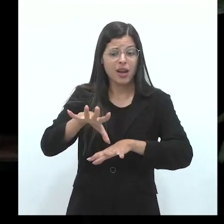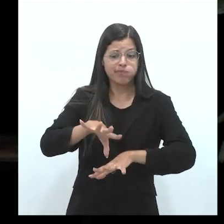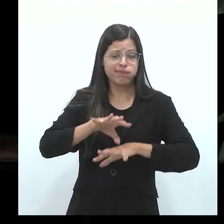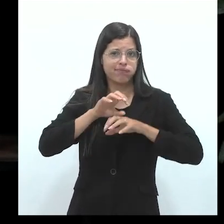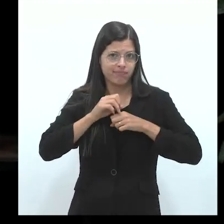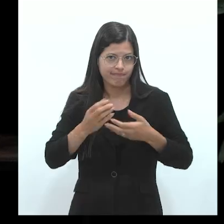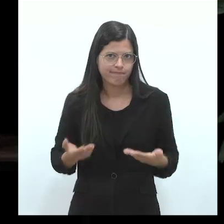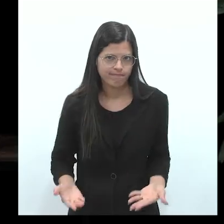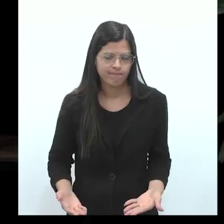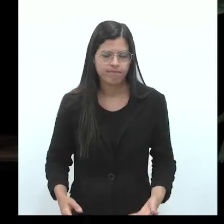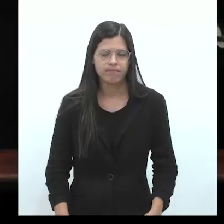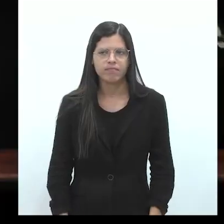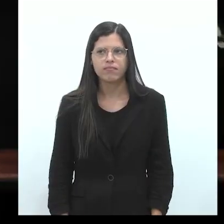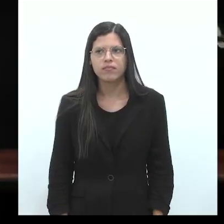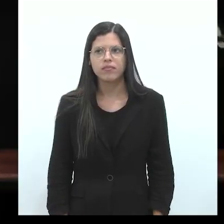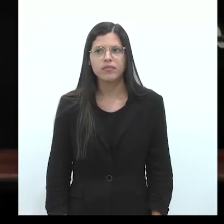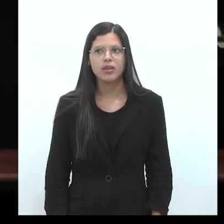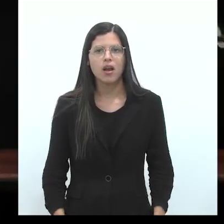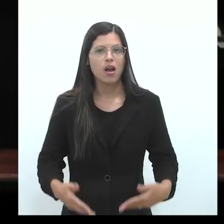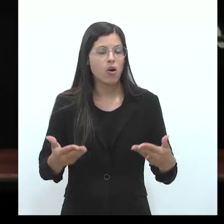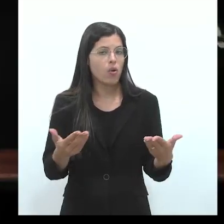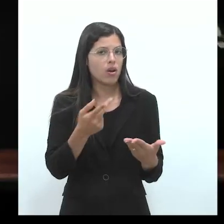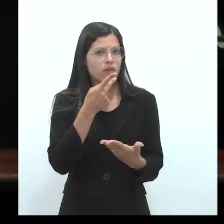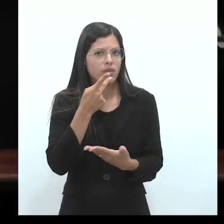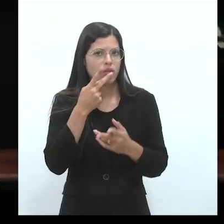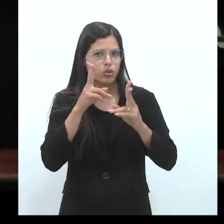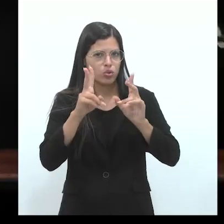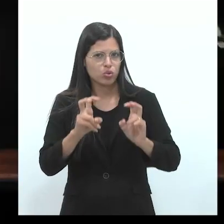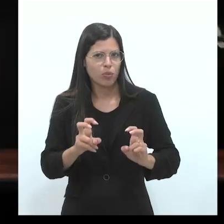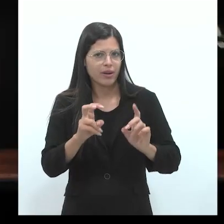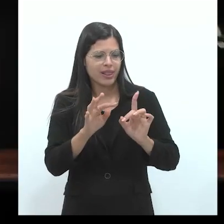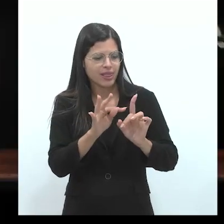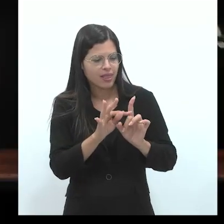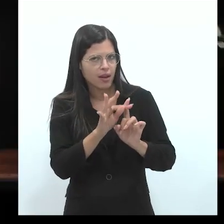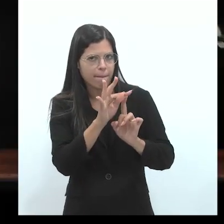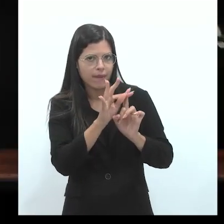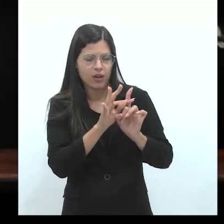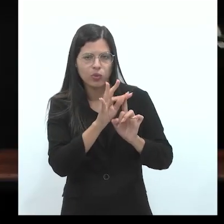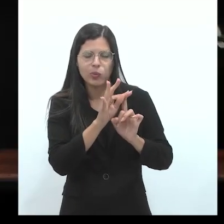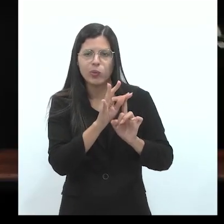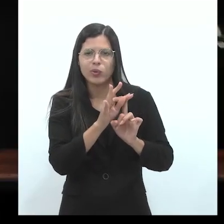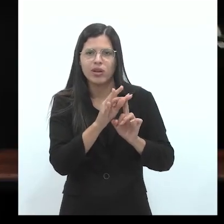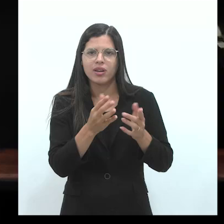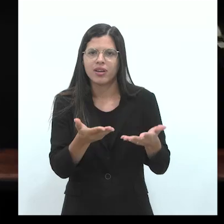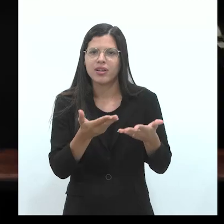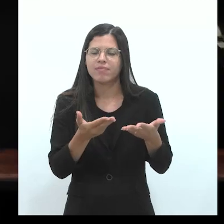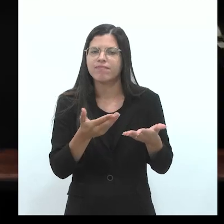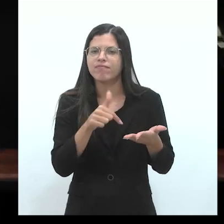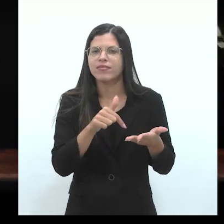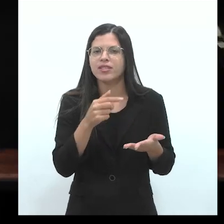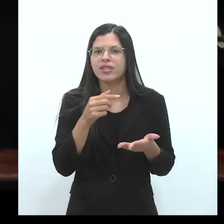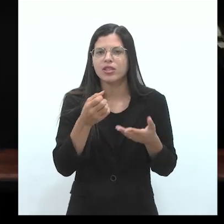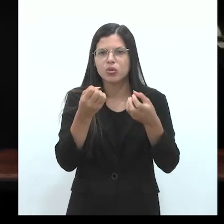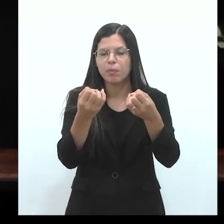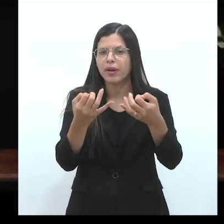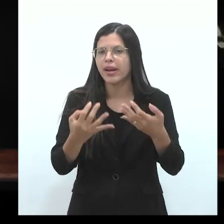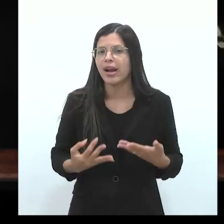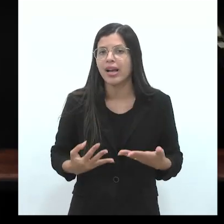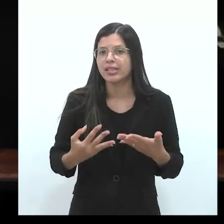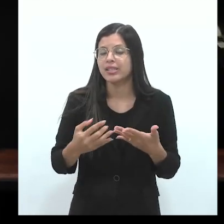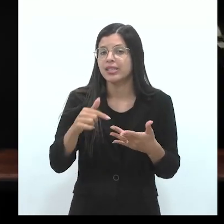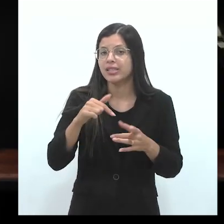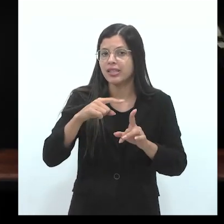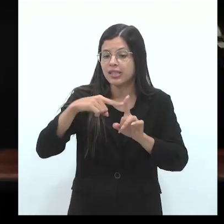tem. Sim. Agora, vamos falar um pouquinho da questão da temperatura, Renato. Eu queria que você ajudasse o público a entender essa